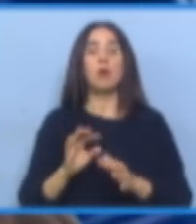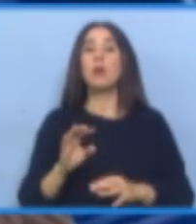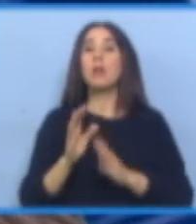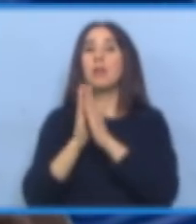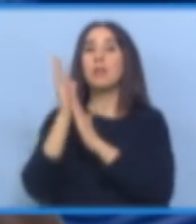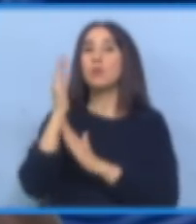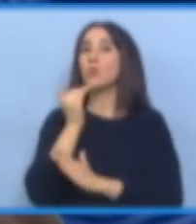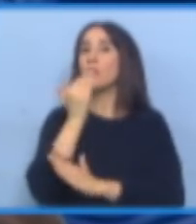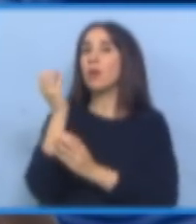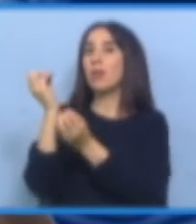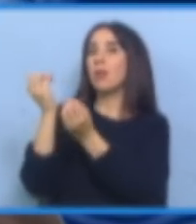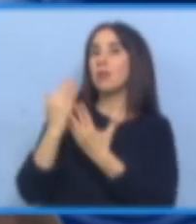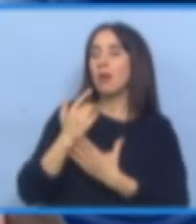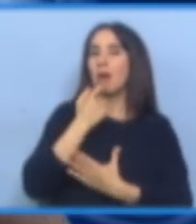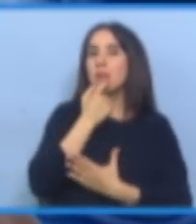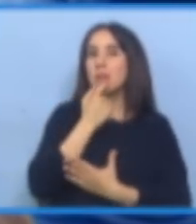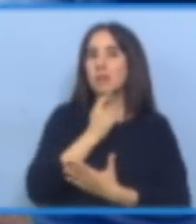Deus.